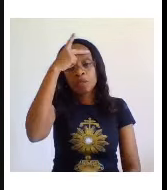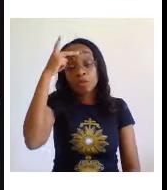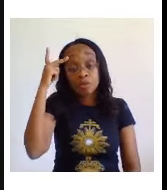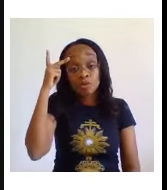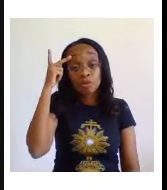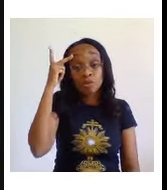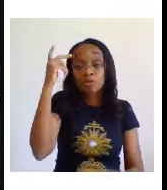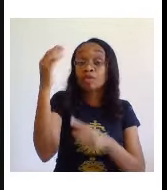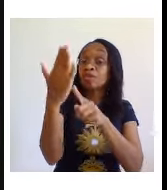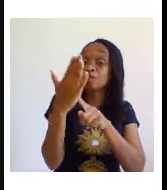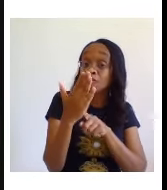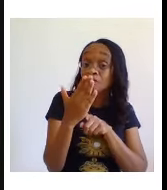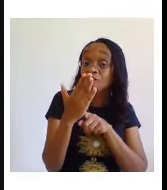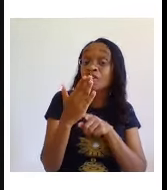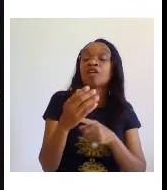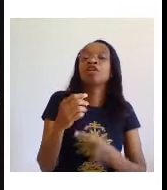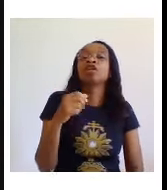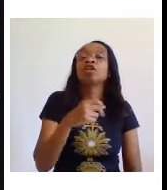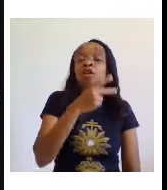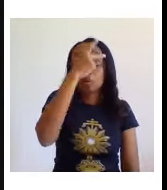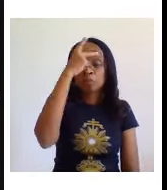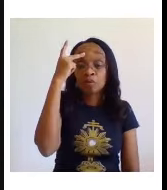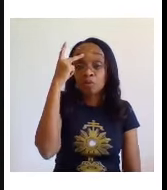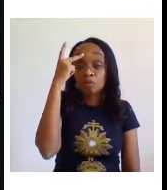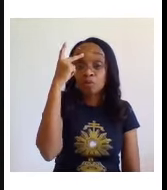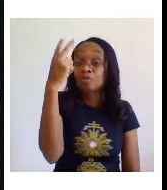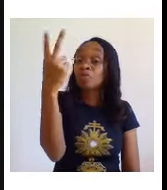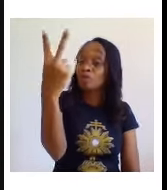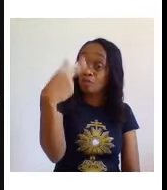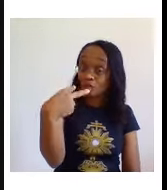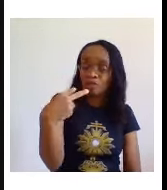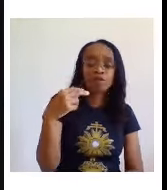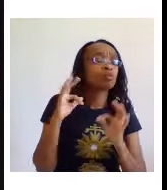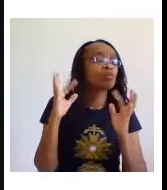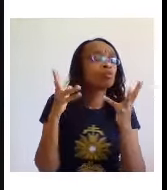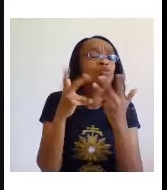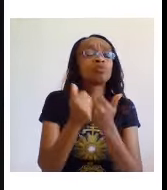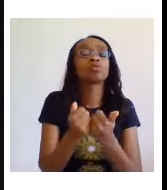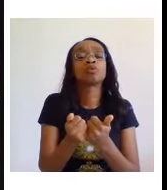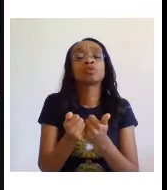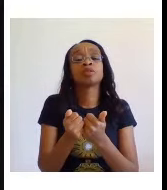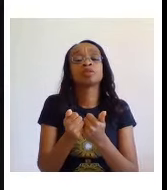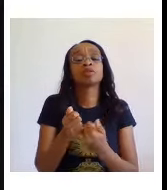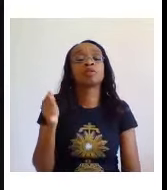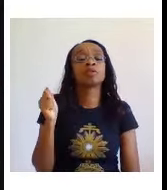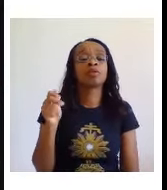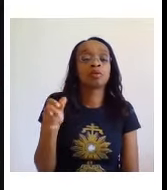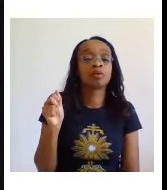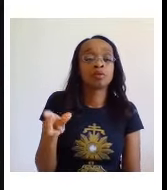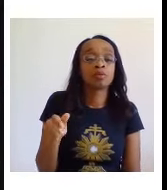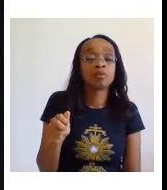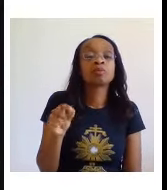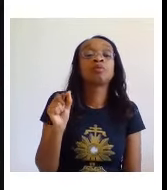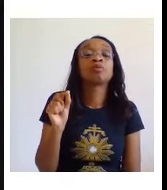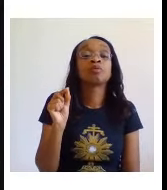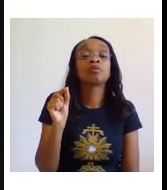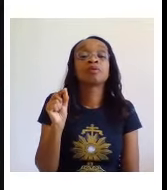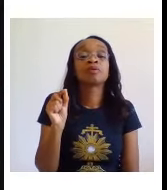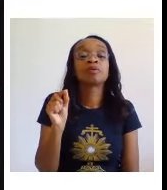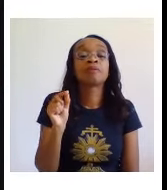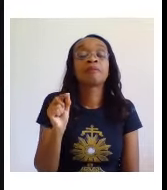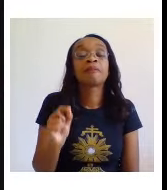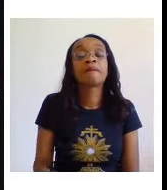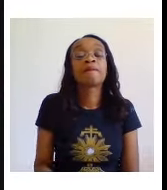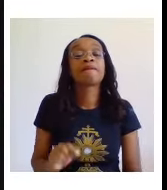nos ouvindo, para aquelas pessoas que nós conhecemos, fala para toda a humanidade. O Papa Francisco fala o que o